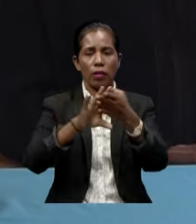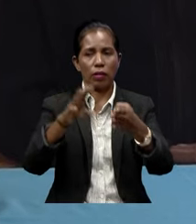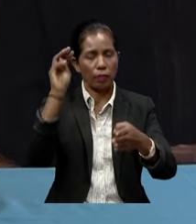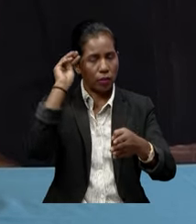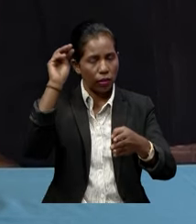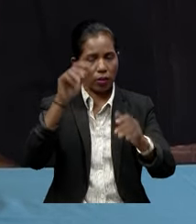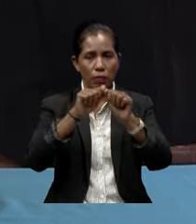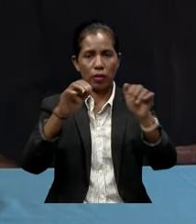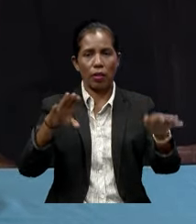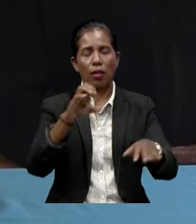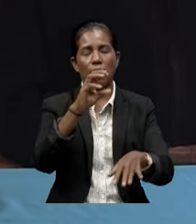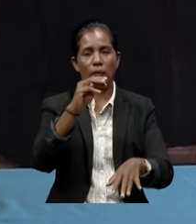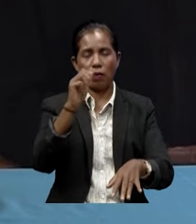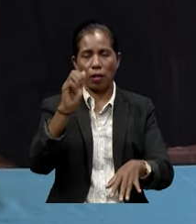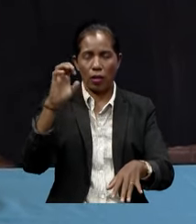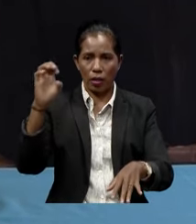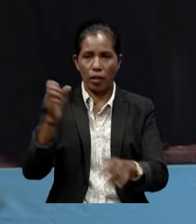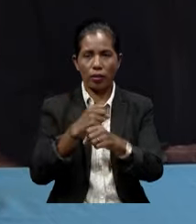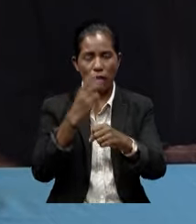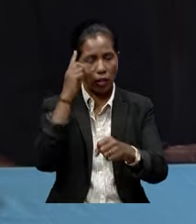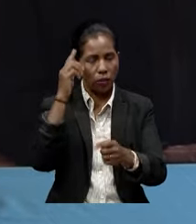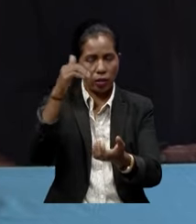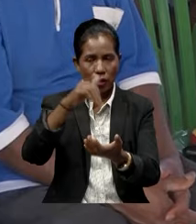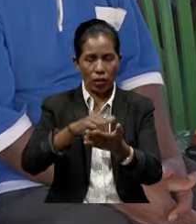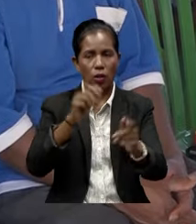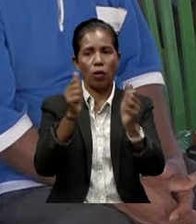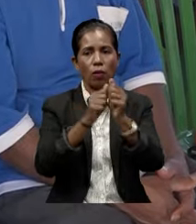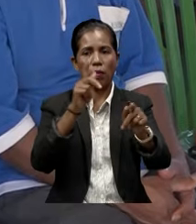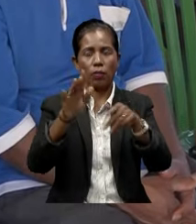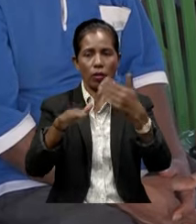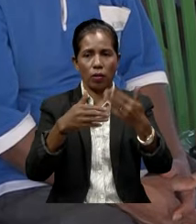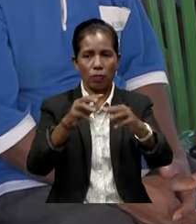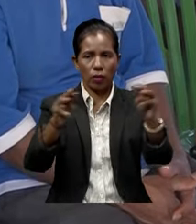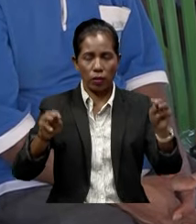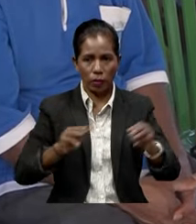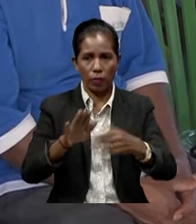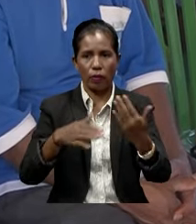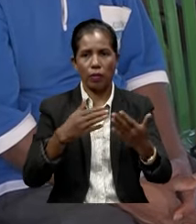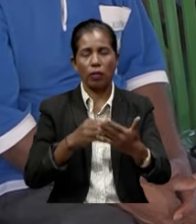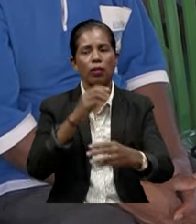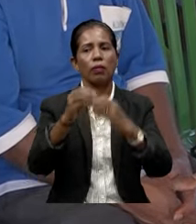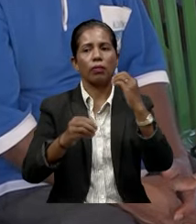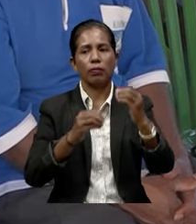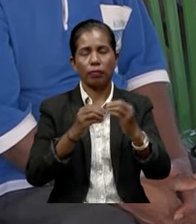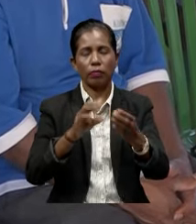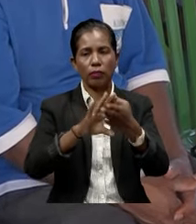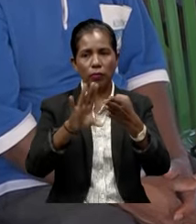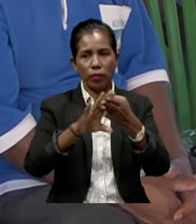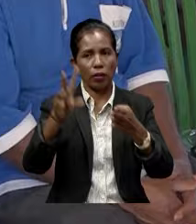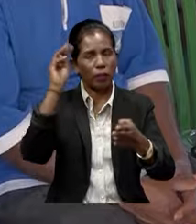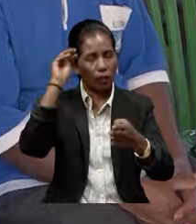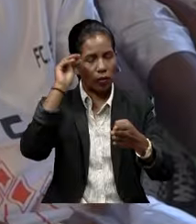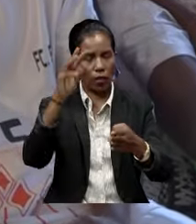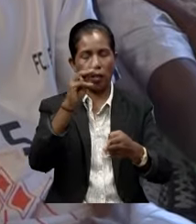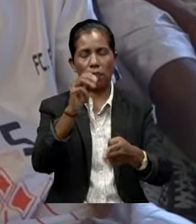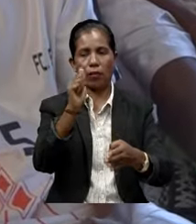Ministério Administração Estatal o di halo reflexão ho comunidade e ha município hotu. Relaciona ho despacho ne, Ministério